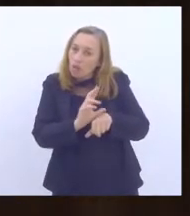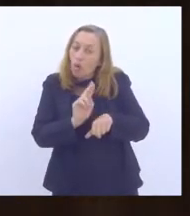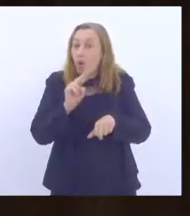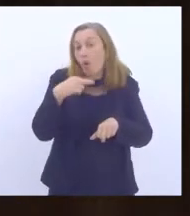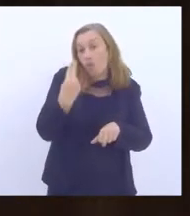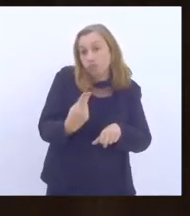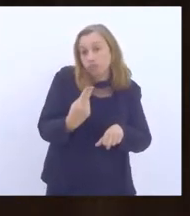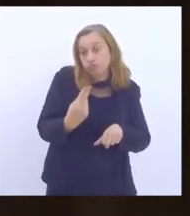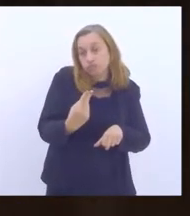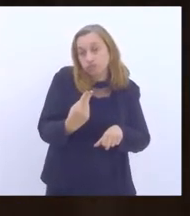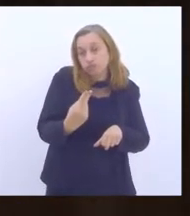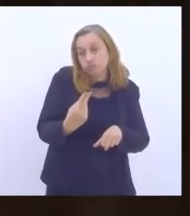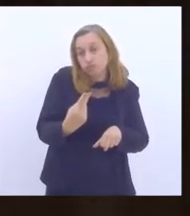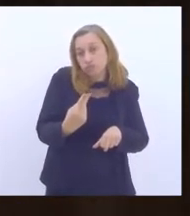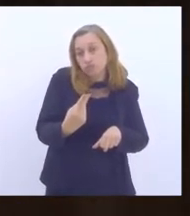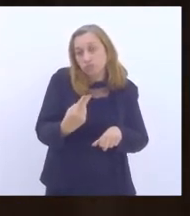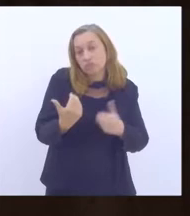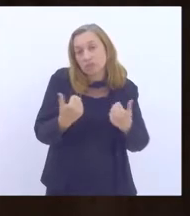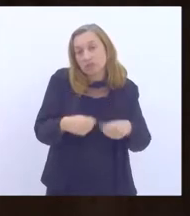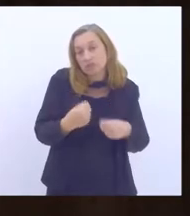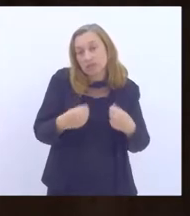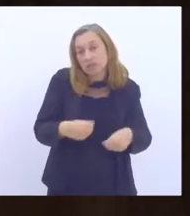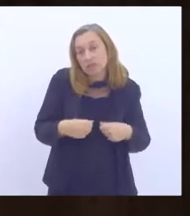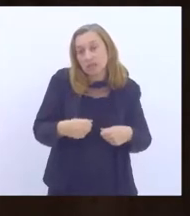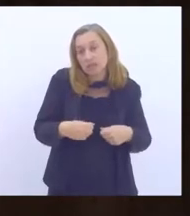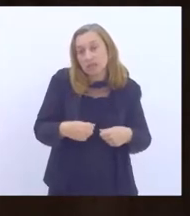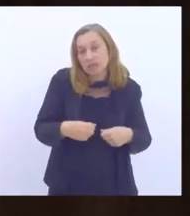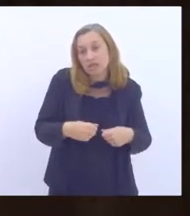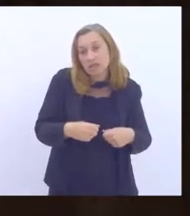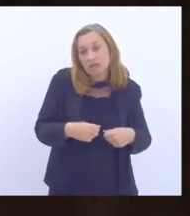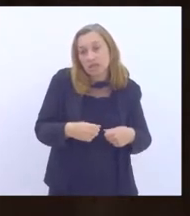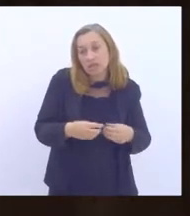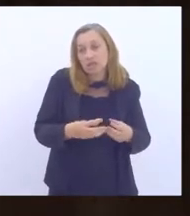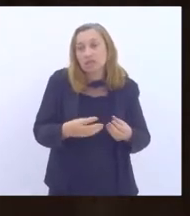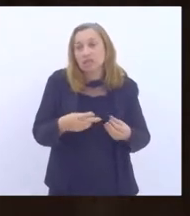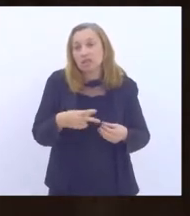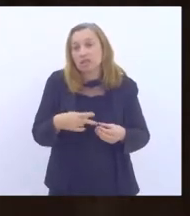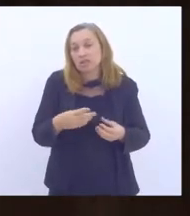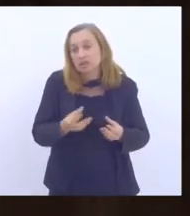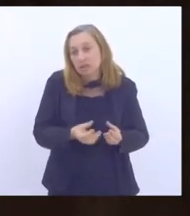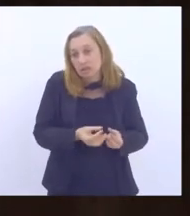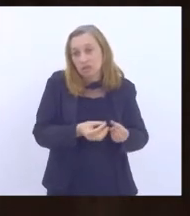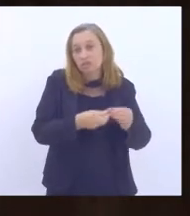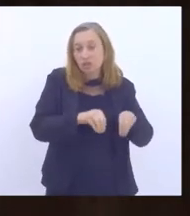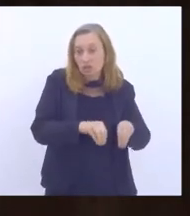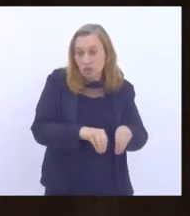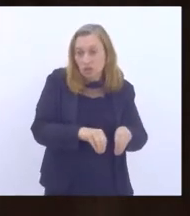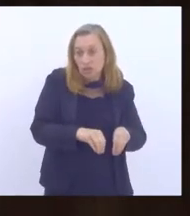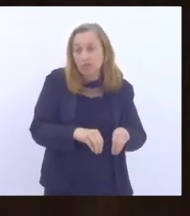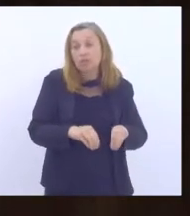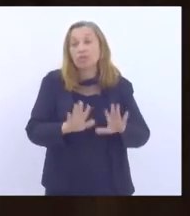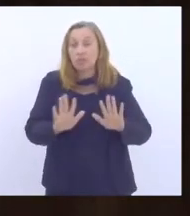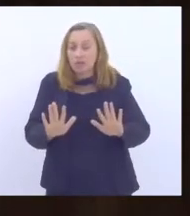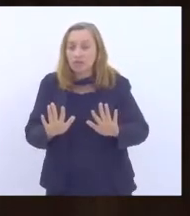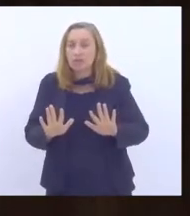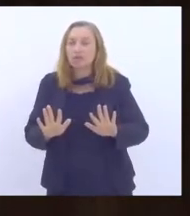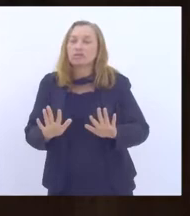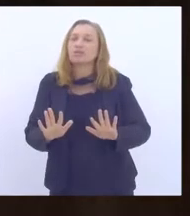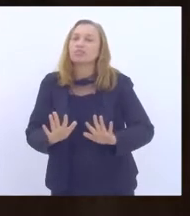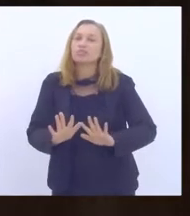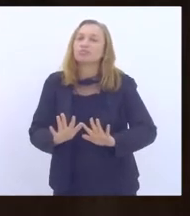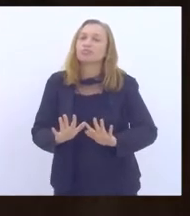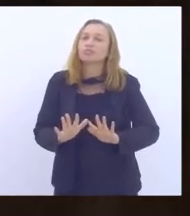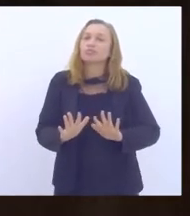ou tinha que merecer o parecer pela prejudicar habilidade no intuito